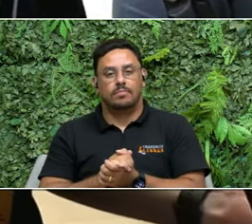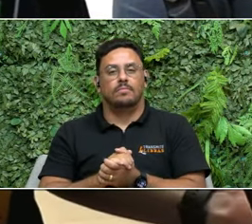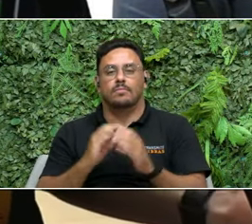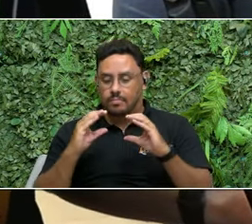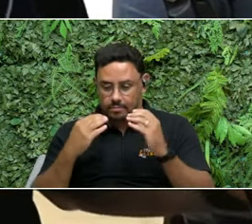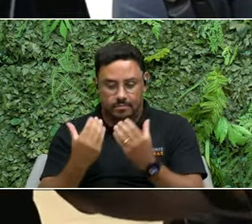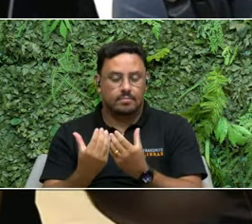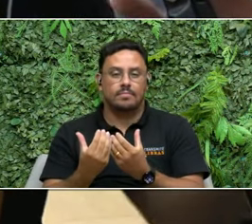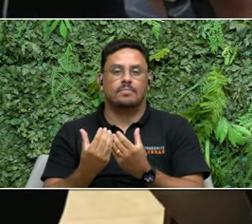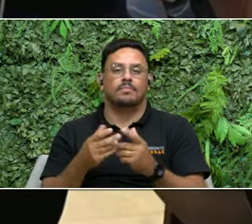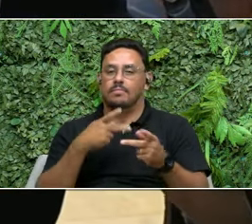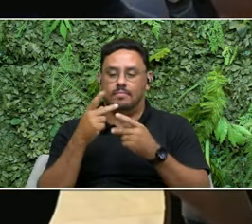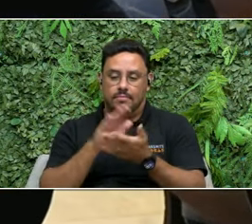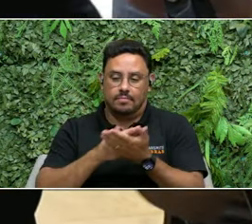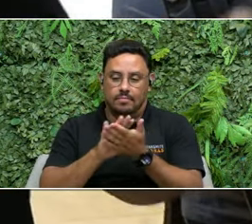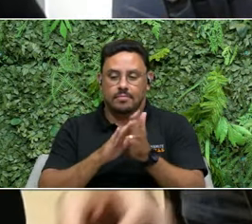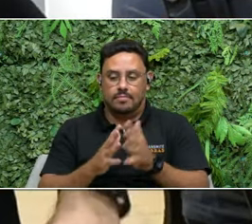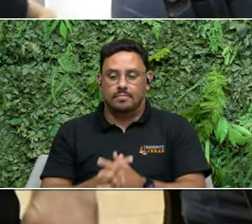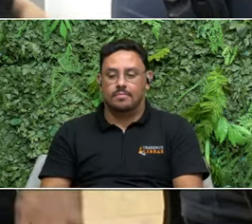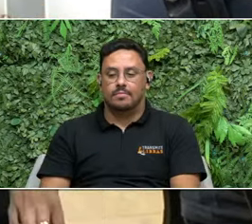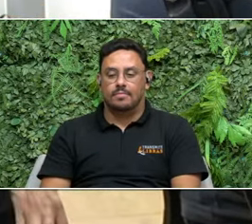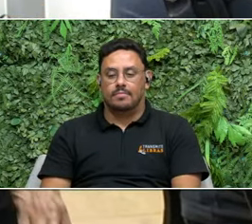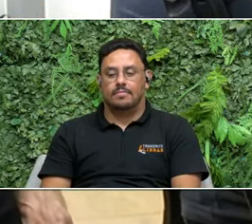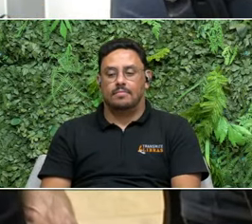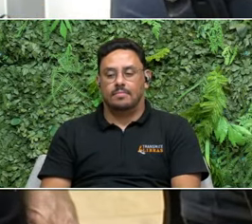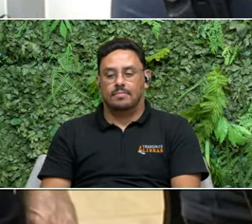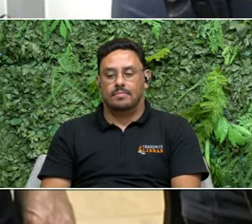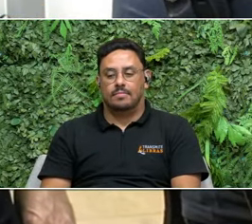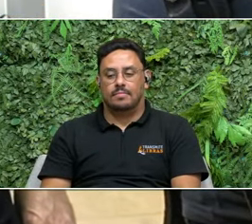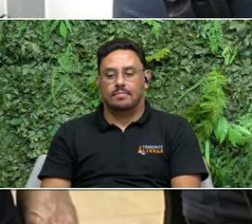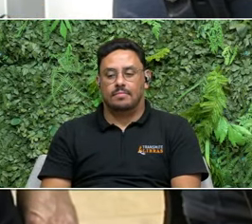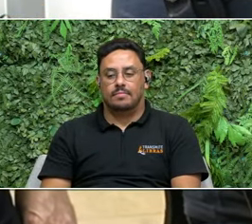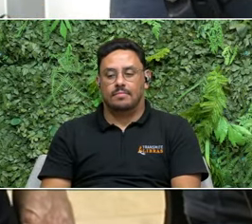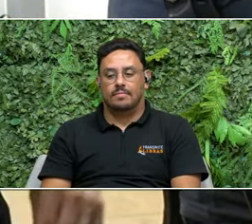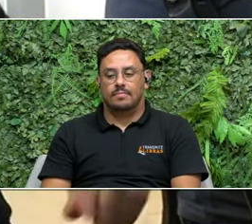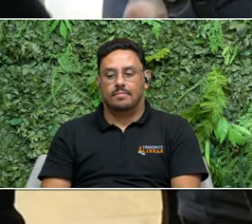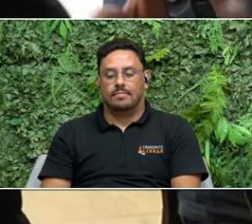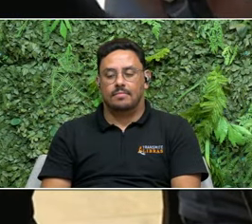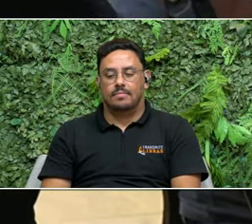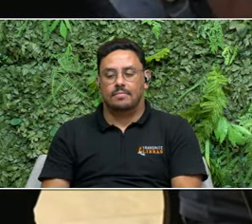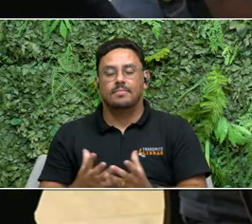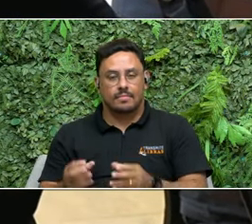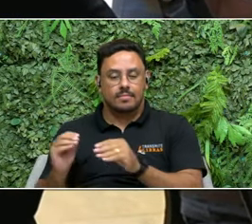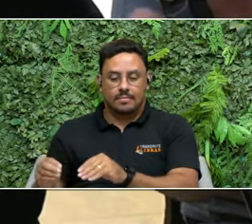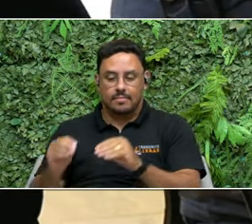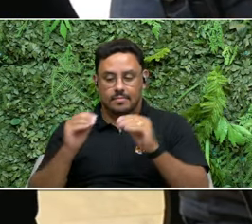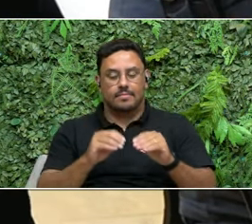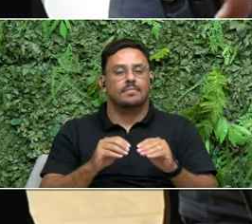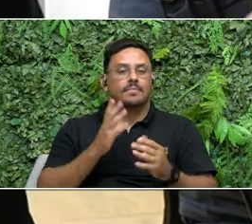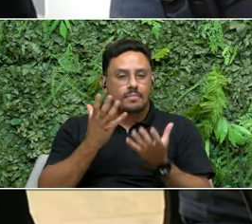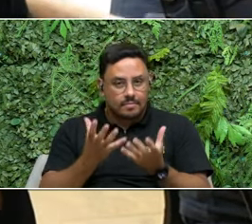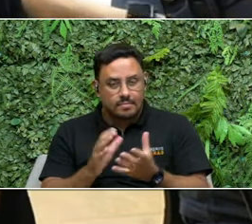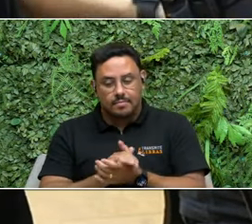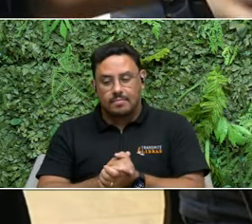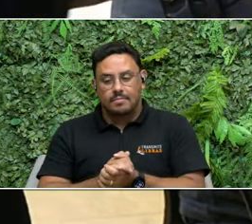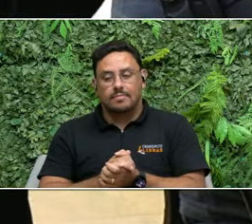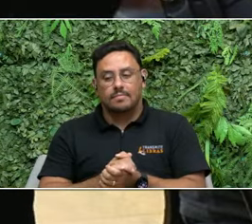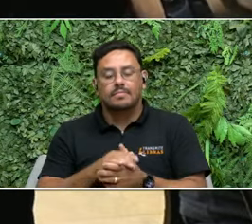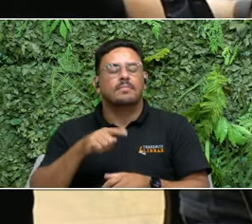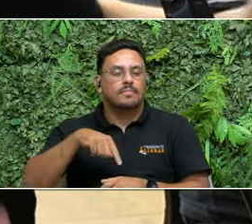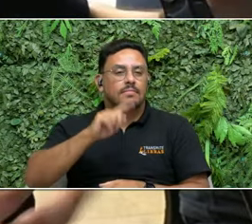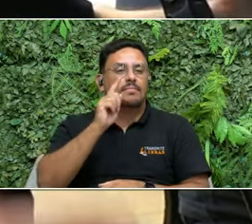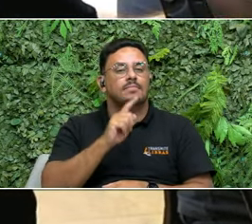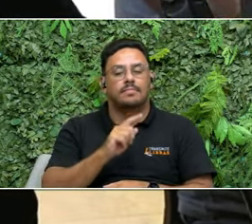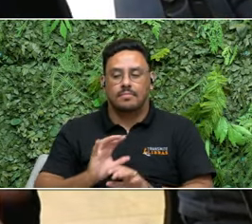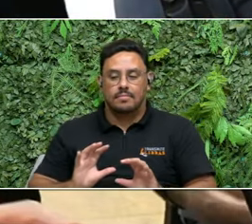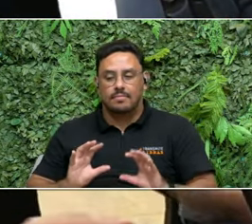Mineirão né não preciso falar mais nada ué é rapaziada é você quer mudar para lá agora eu não entendi não a gente vai lá quando o